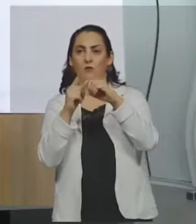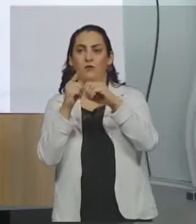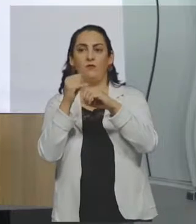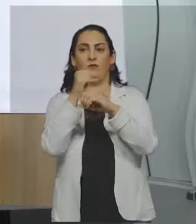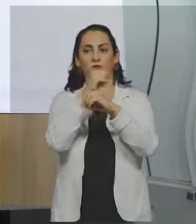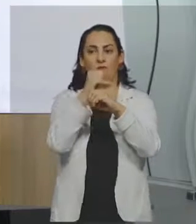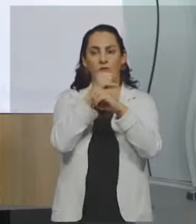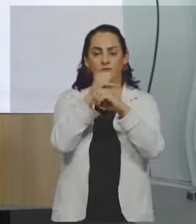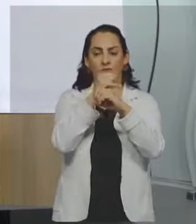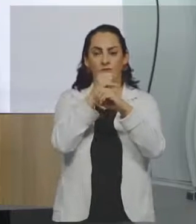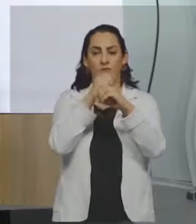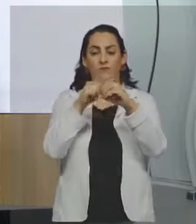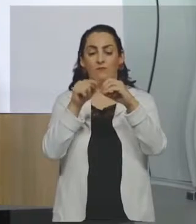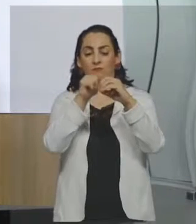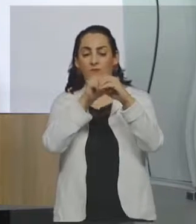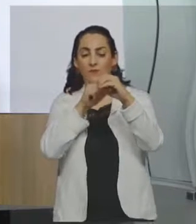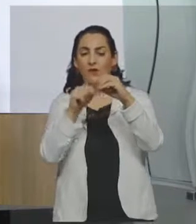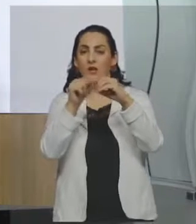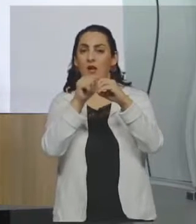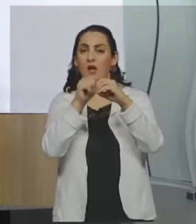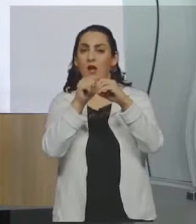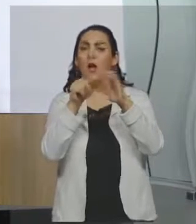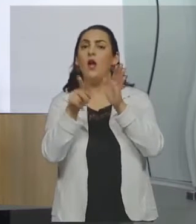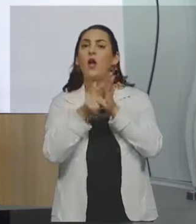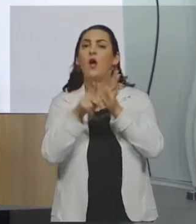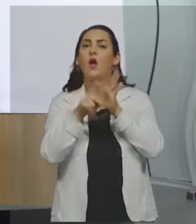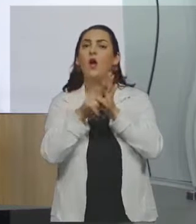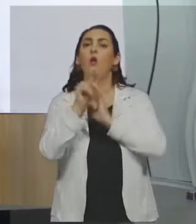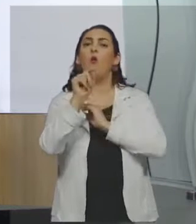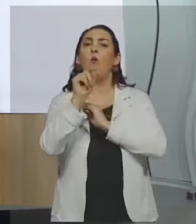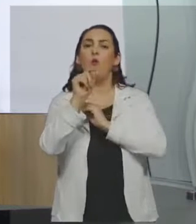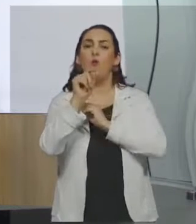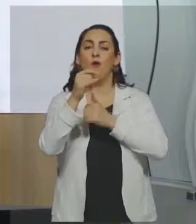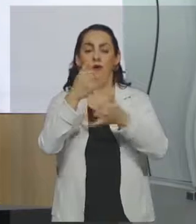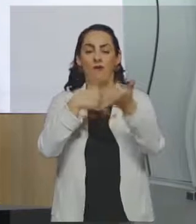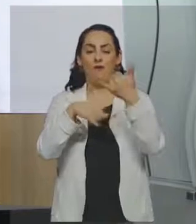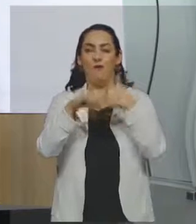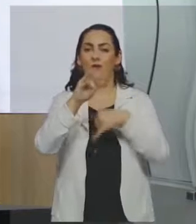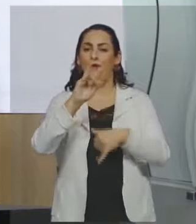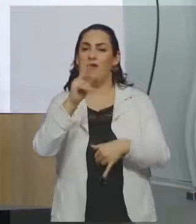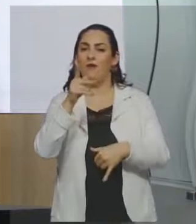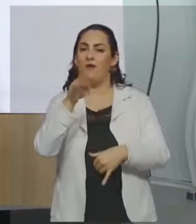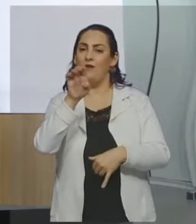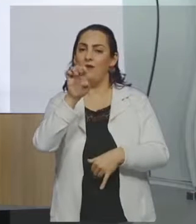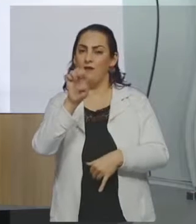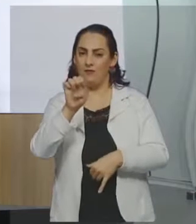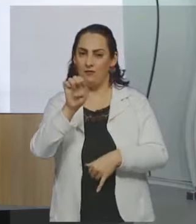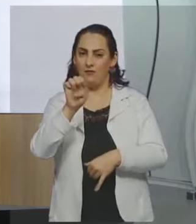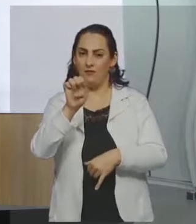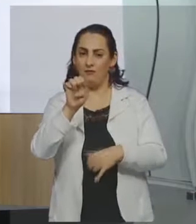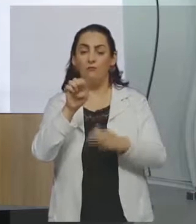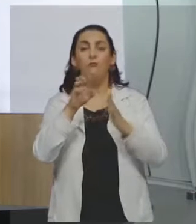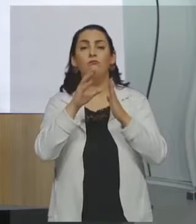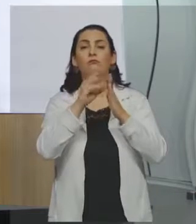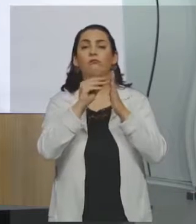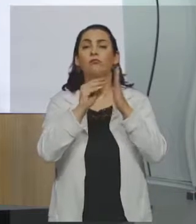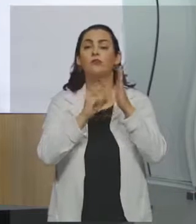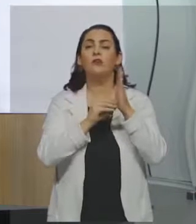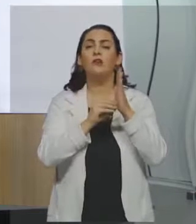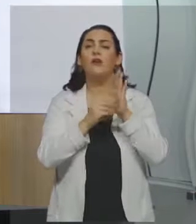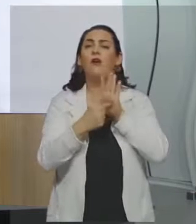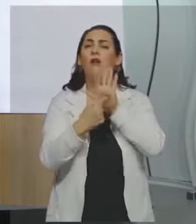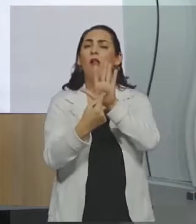era o átomo de hélio, né, dentro das características do modelo de Thomson. Então, segundo esse modelo,